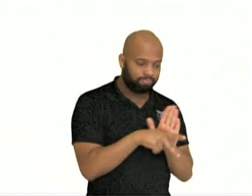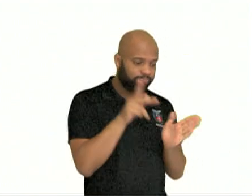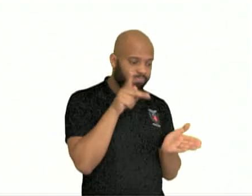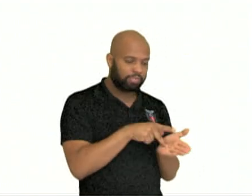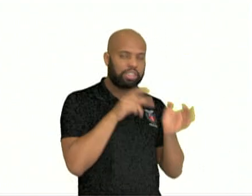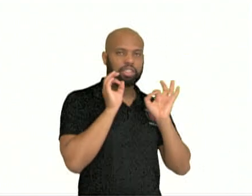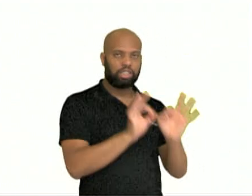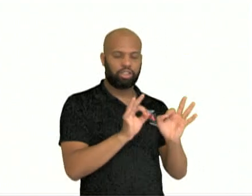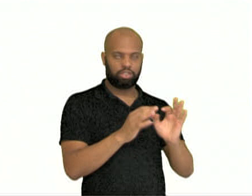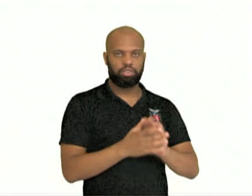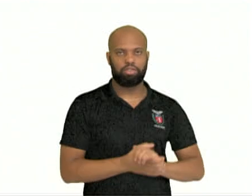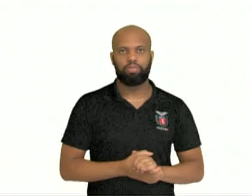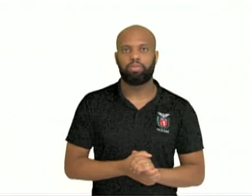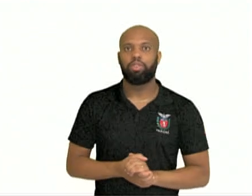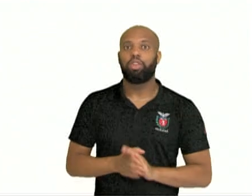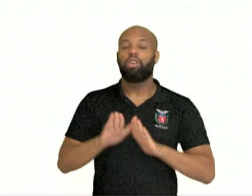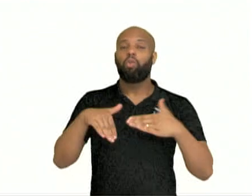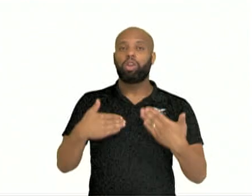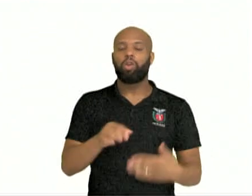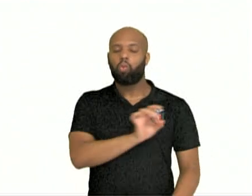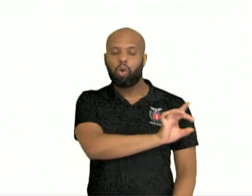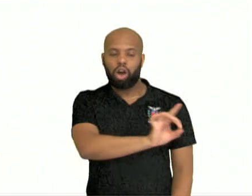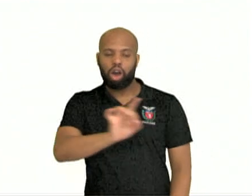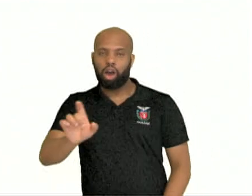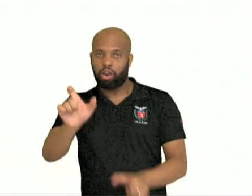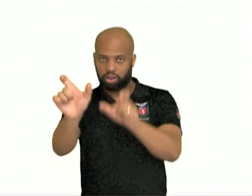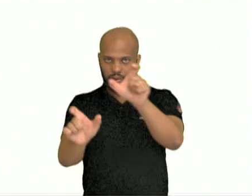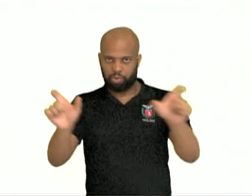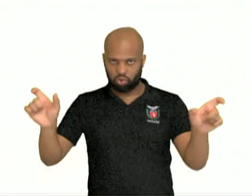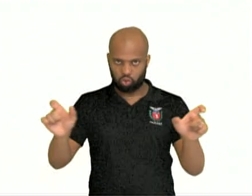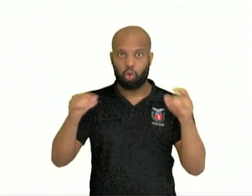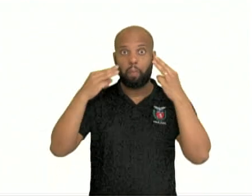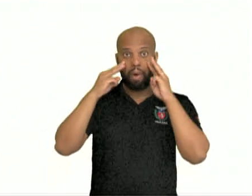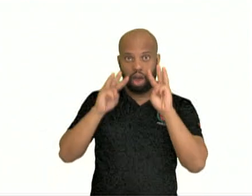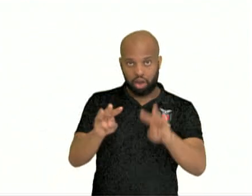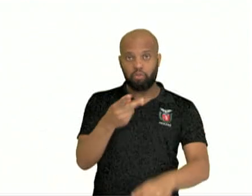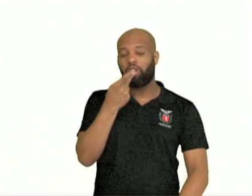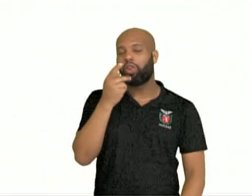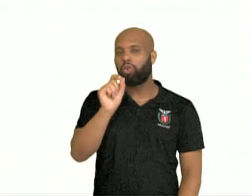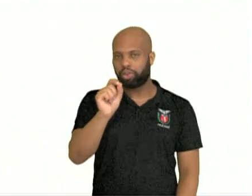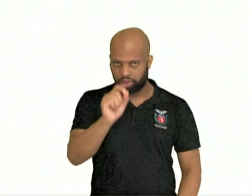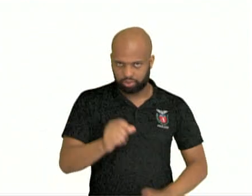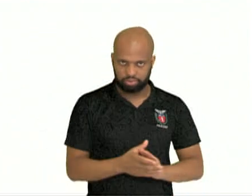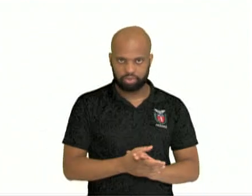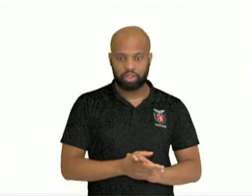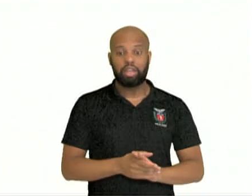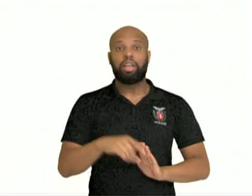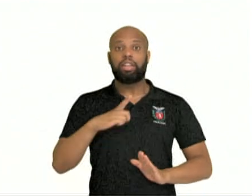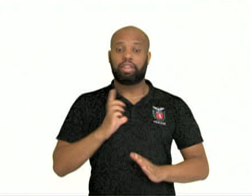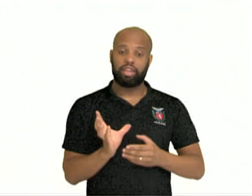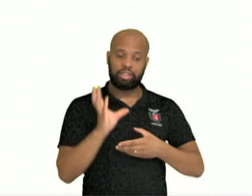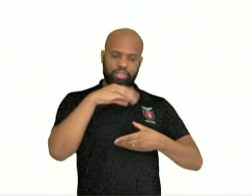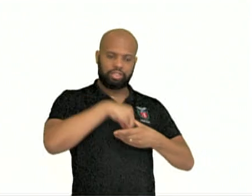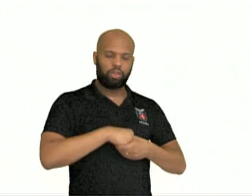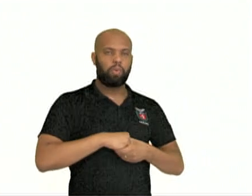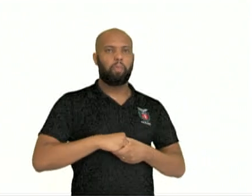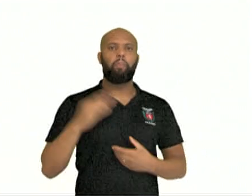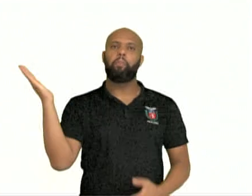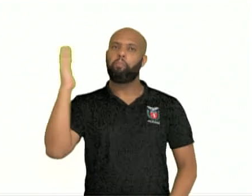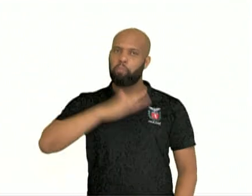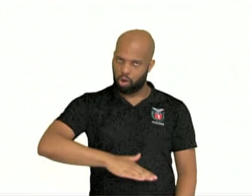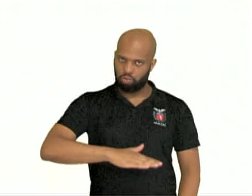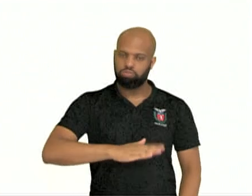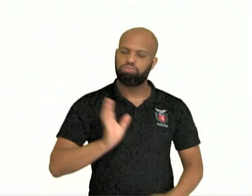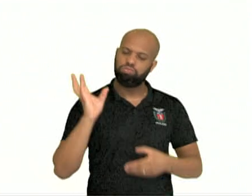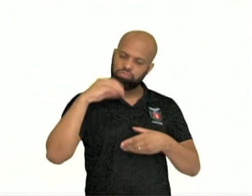agentes. Os indivíduos, segundo o pensador italiano, possuem uma natureza perversa.